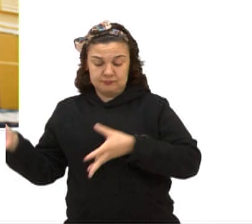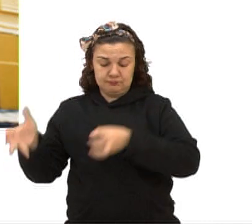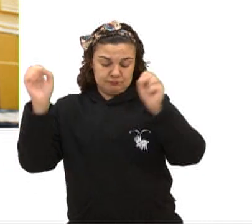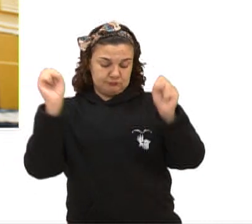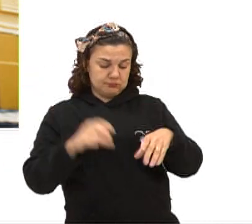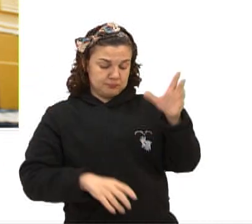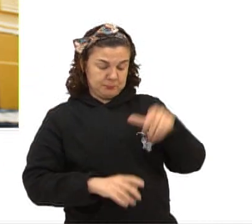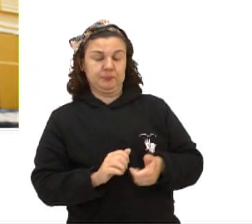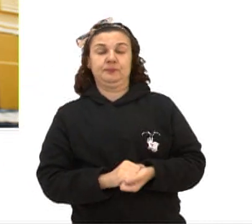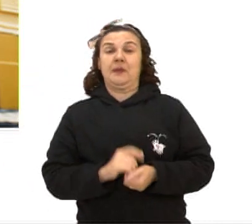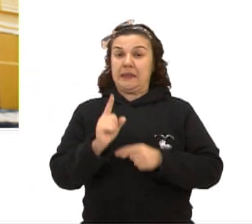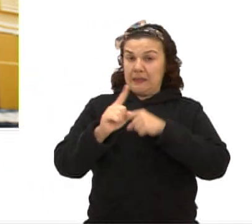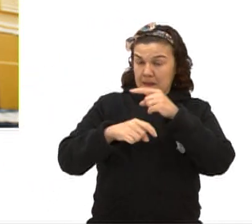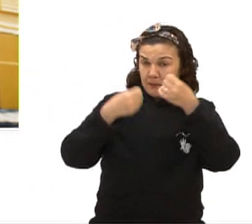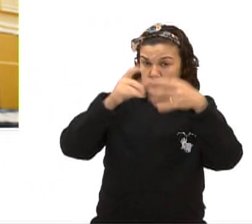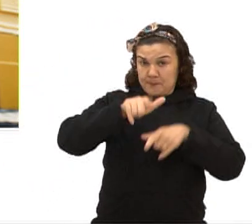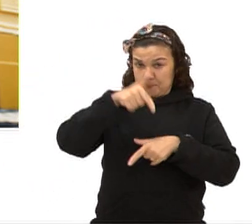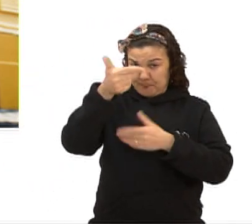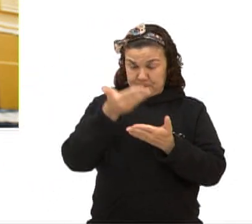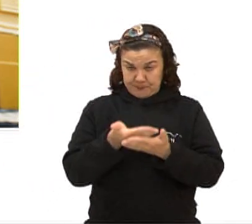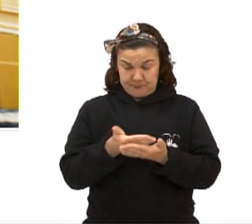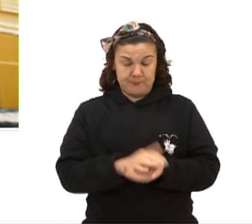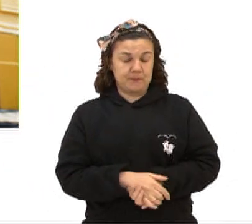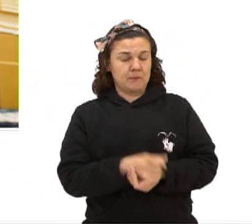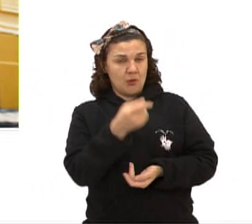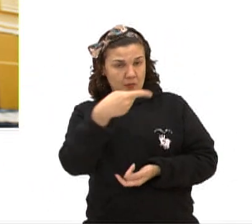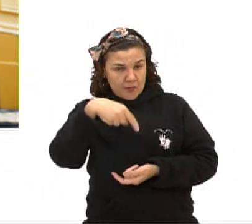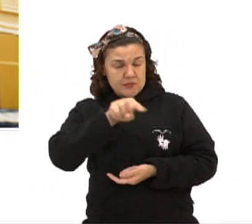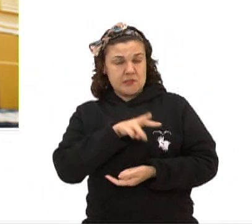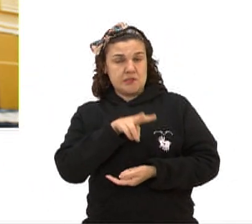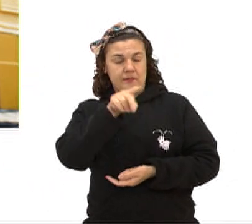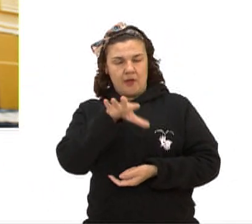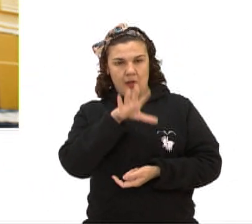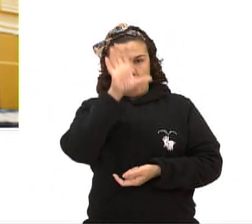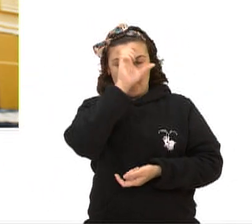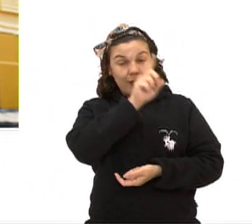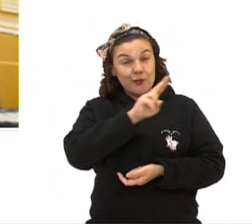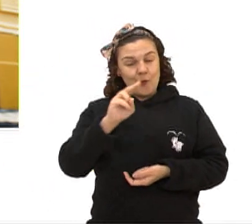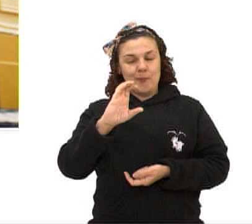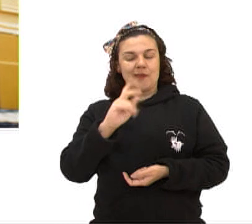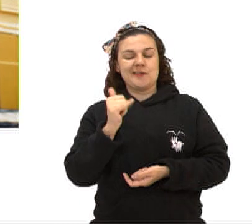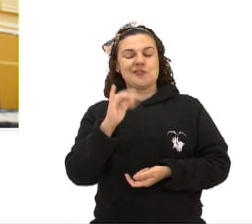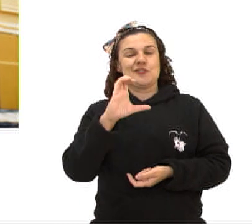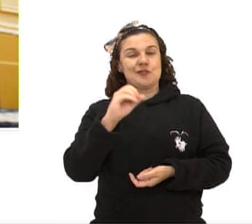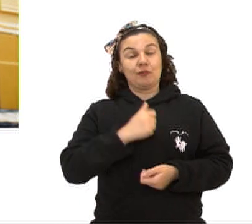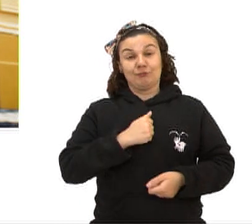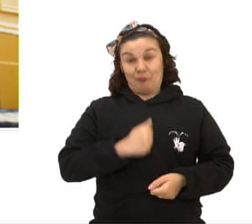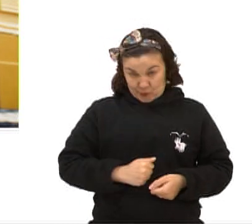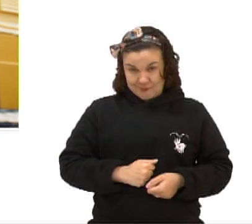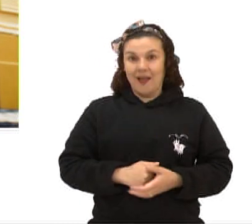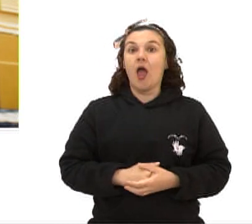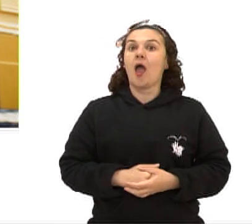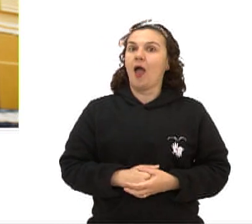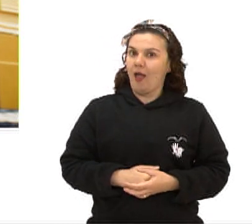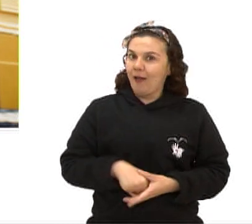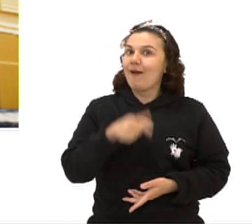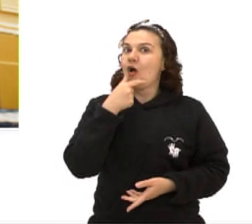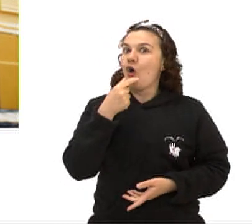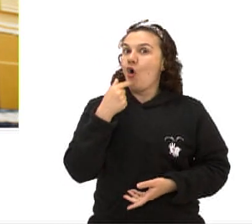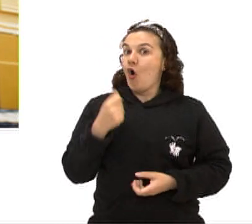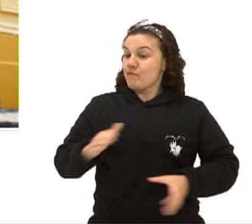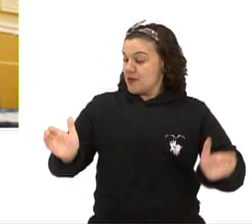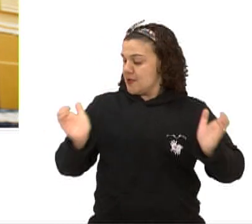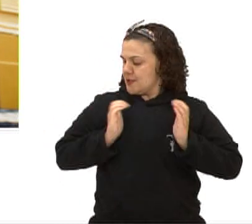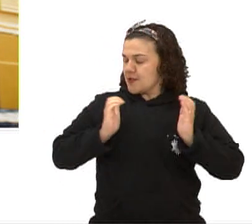isso na nossa aula, né? Nós vamos conhecer a história do Chico Bosta, que era um cidadão que fez uma fortuna